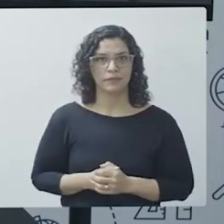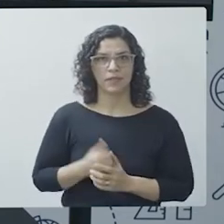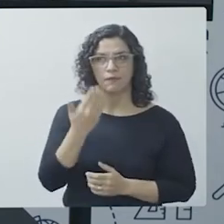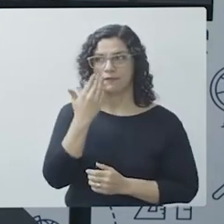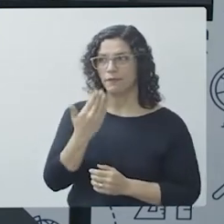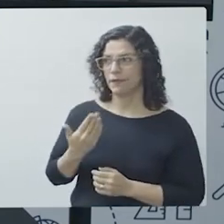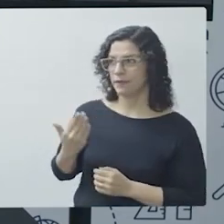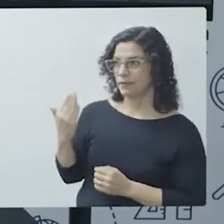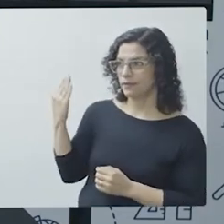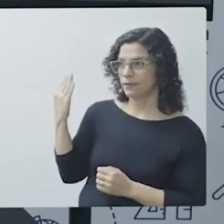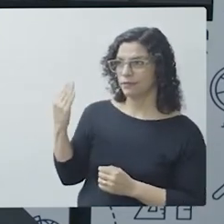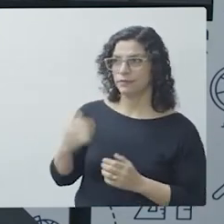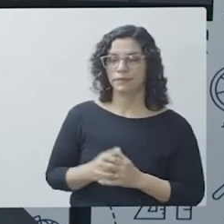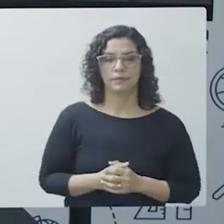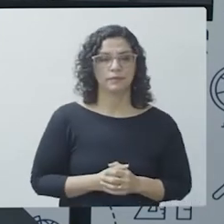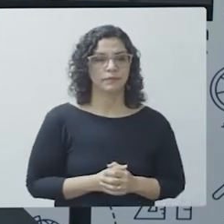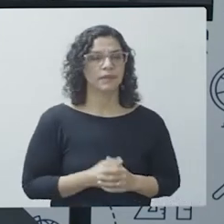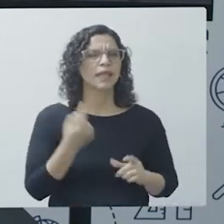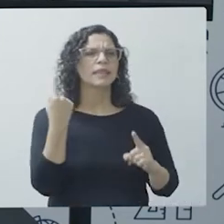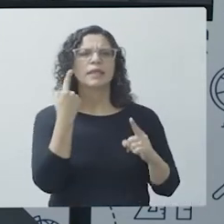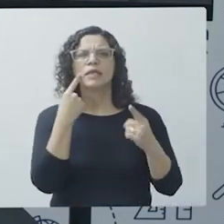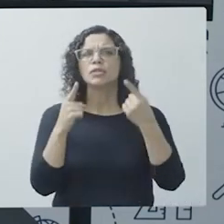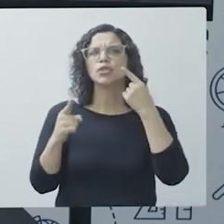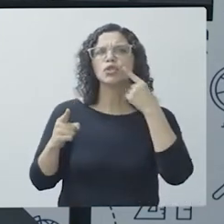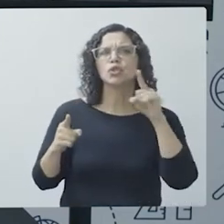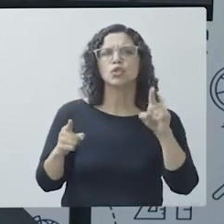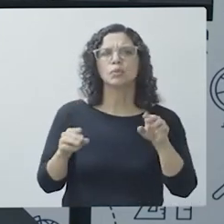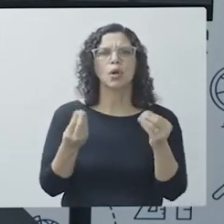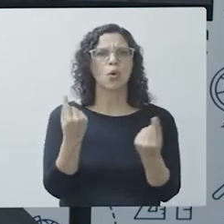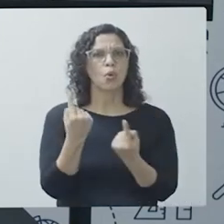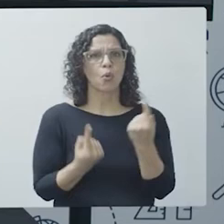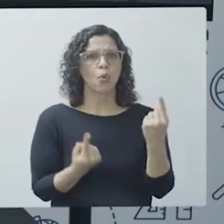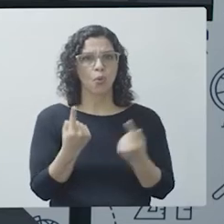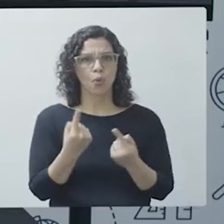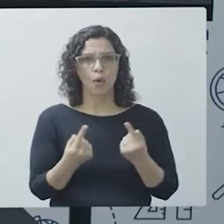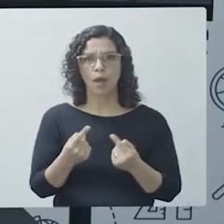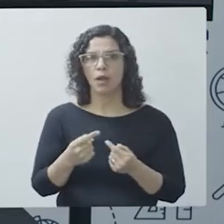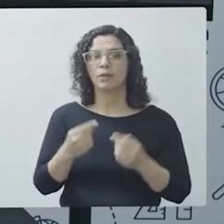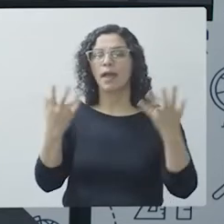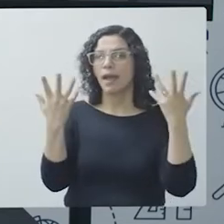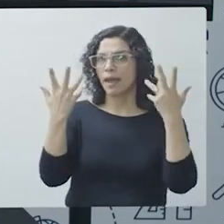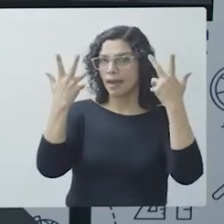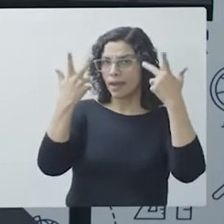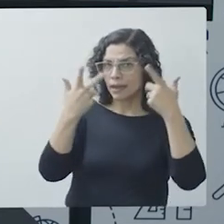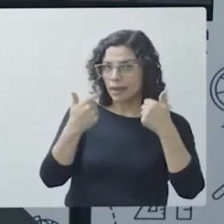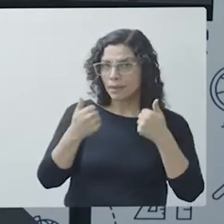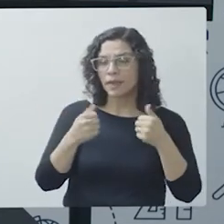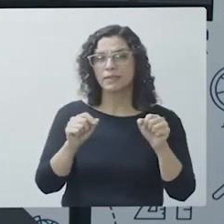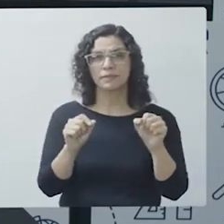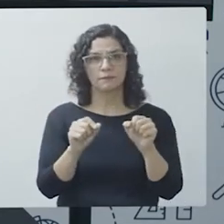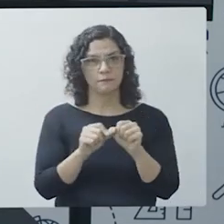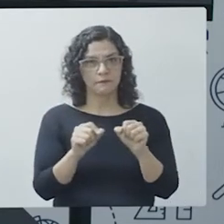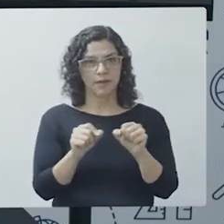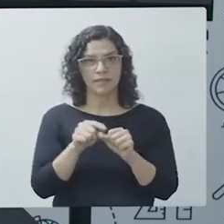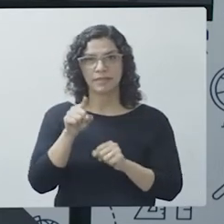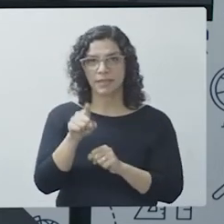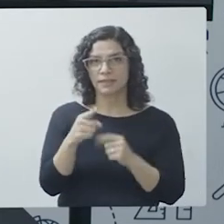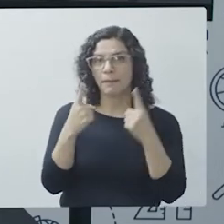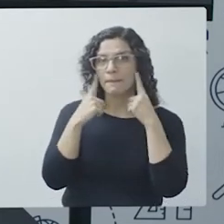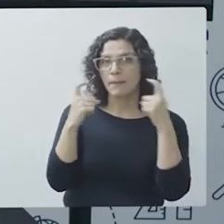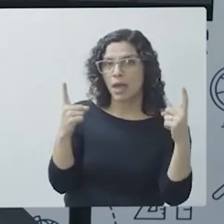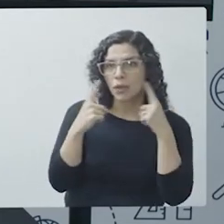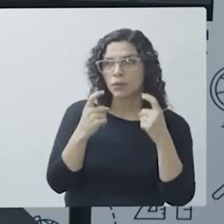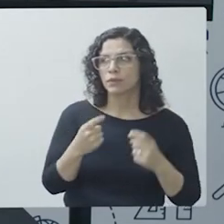Olhe na tela e descubra qual desses animais faz esse